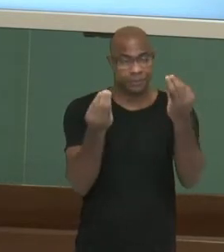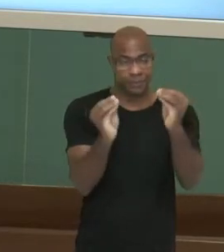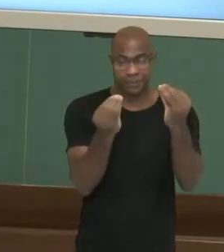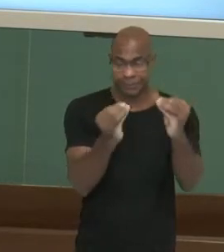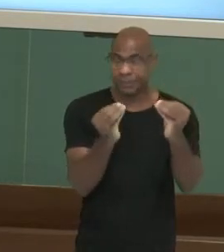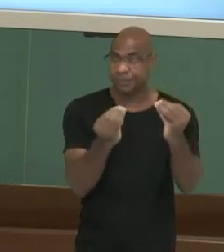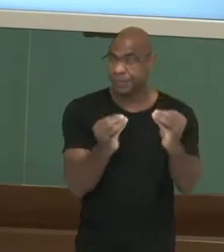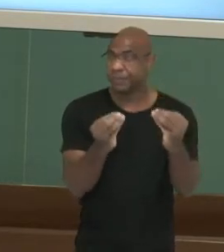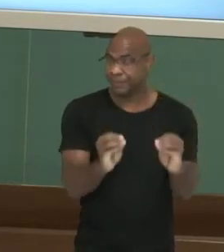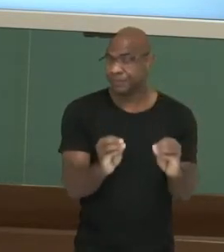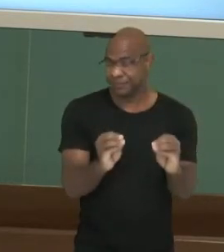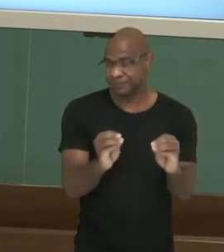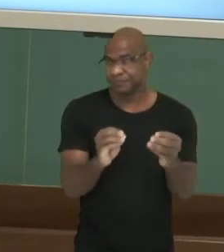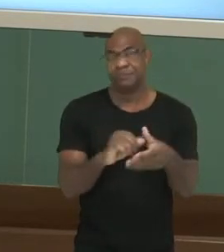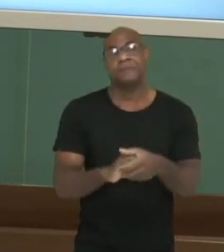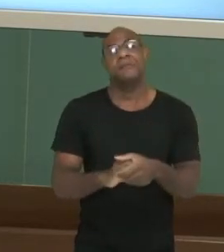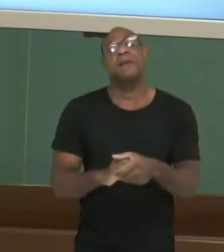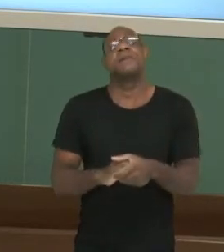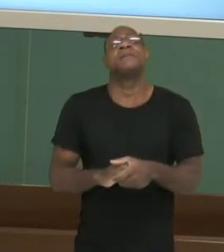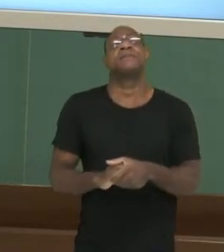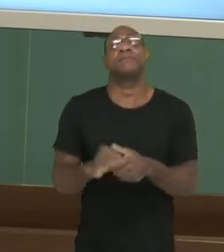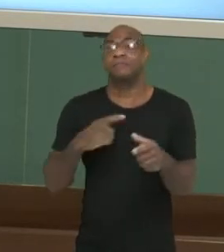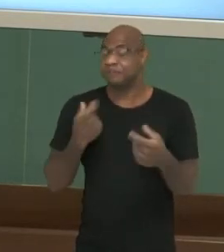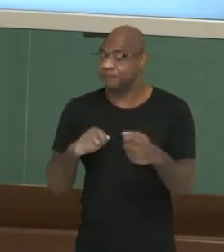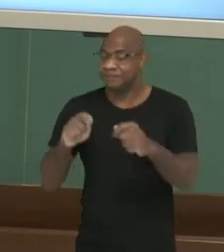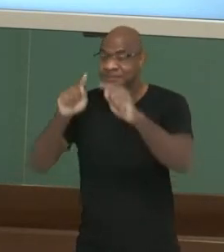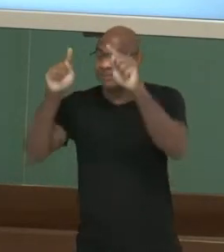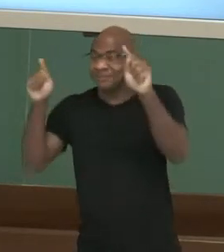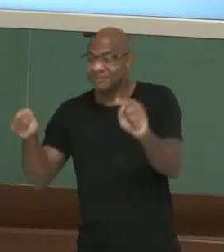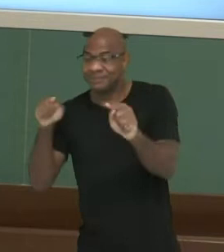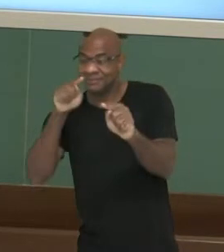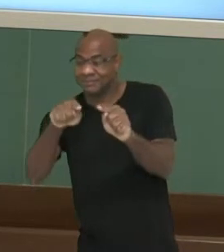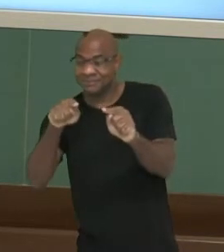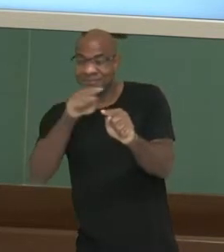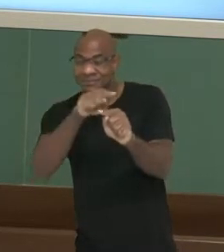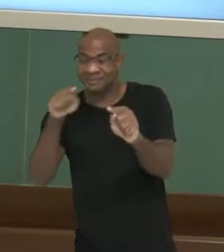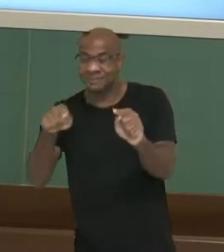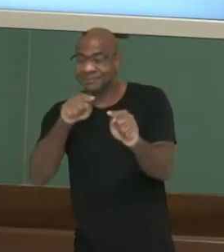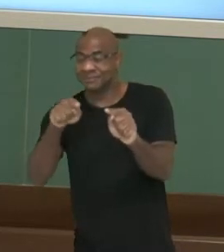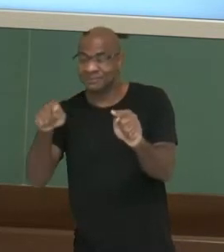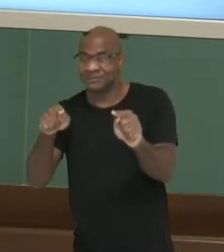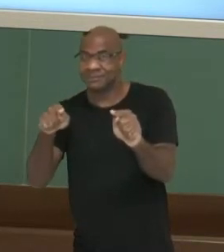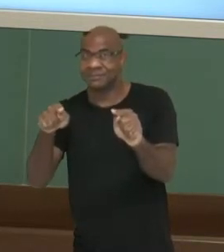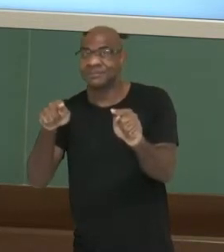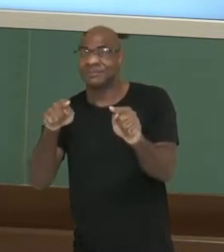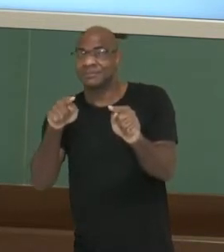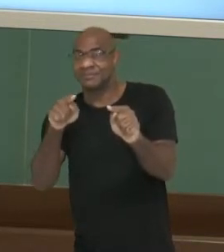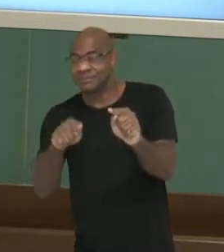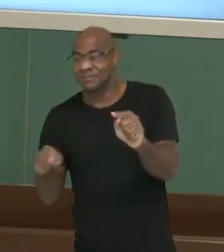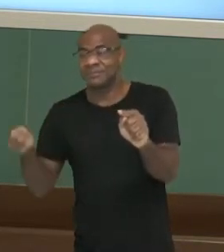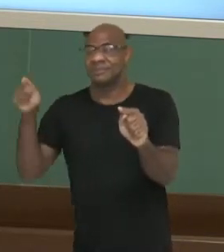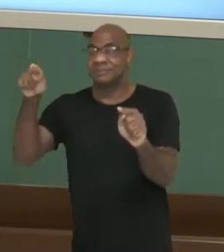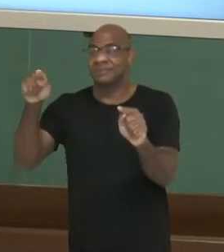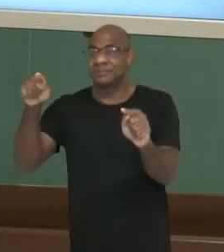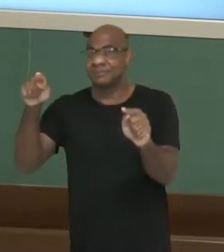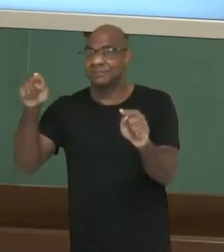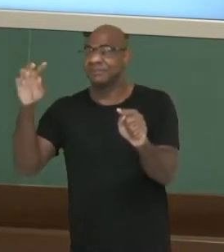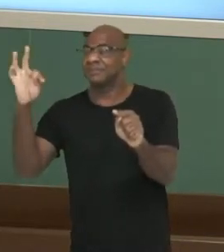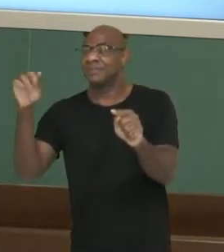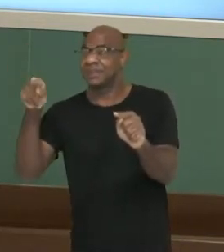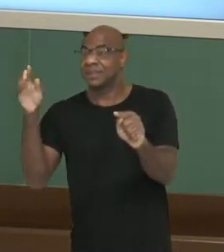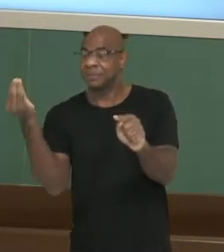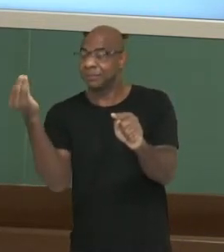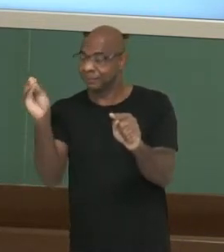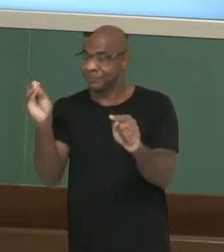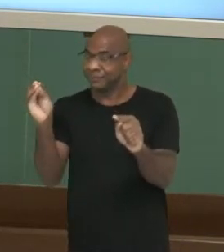capital vezes, daí aquele parênteses, 1 mais a taxa, todo esse parênteses elevado ao tempo. Vou dar um tempo para